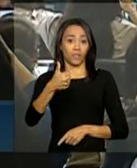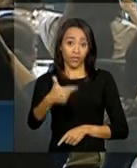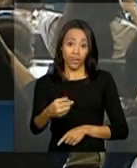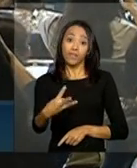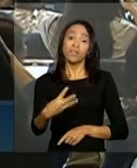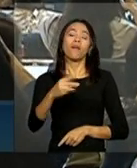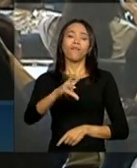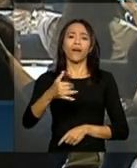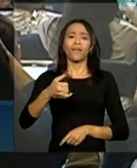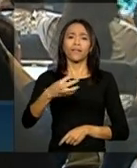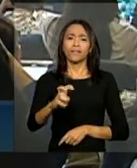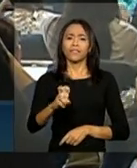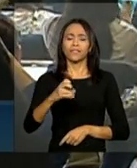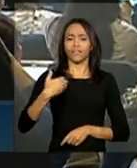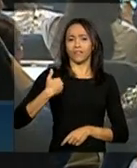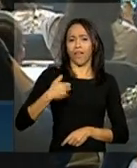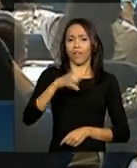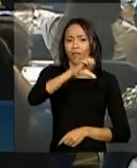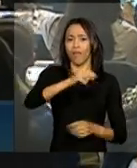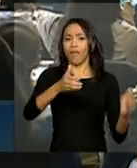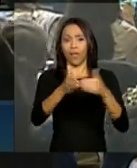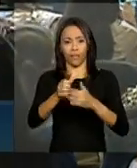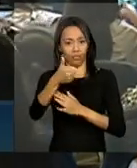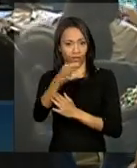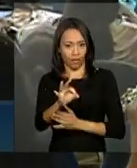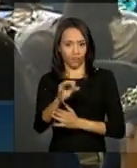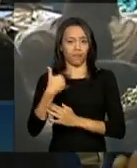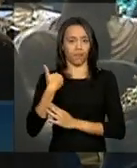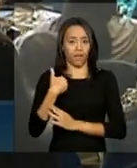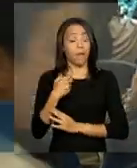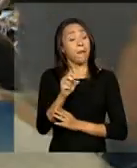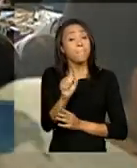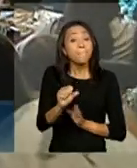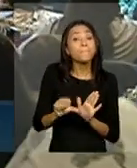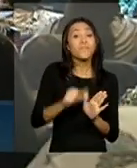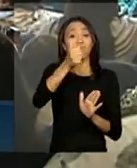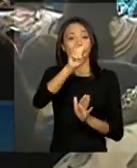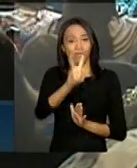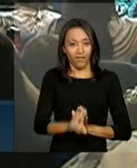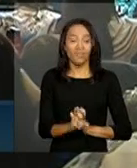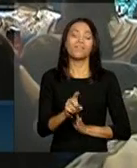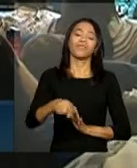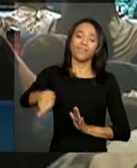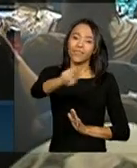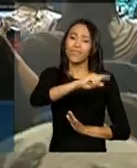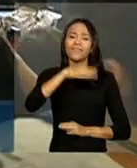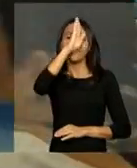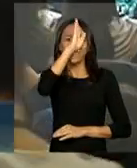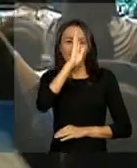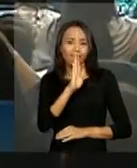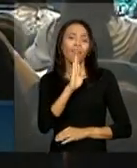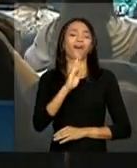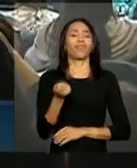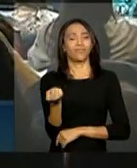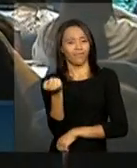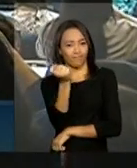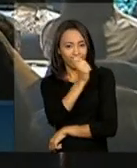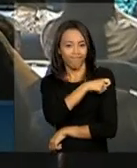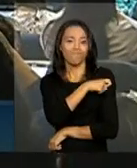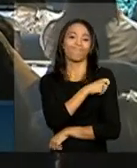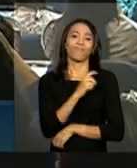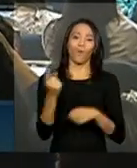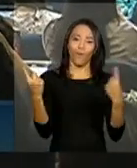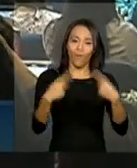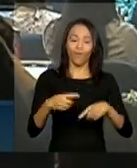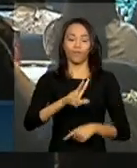meninas de 9 a 10 anos de idade é a primeira vez que a população terá acesso gratuito à vacina contra